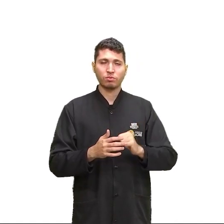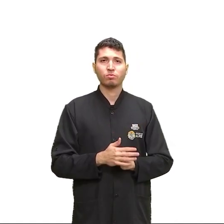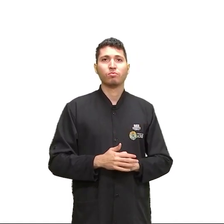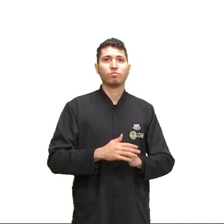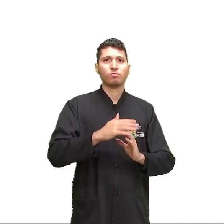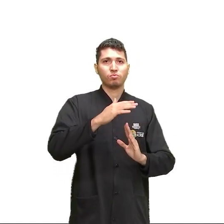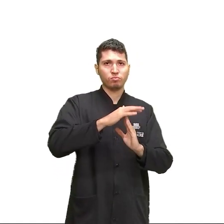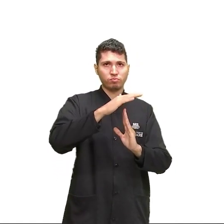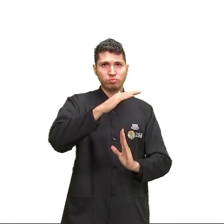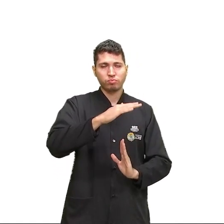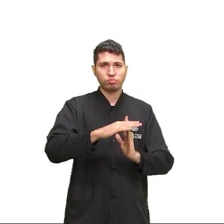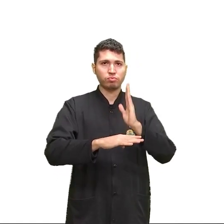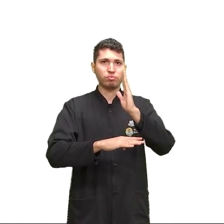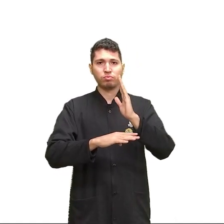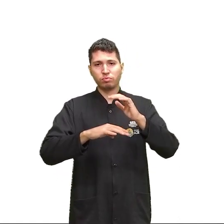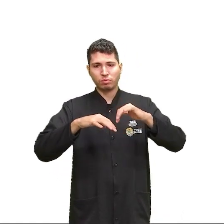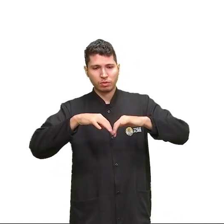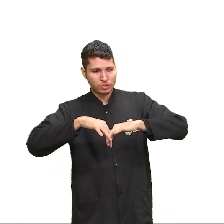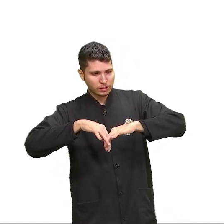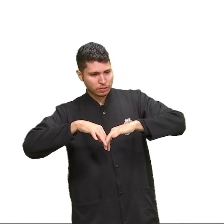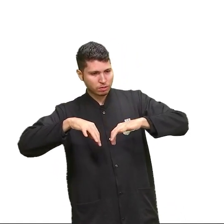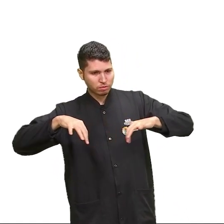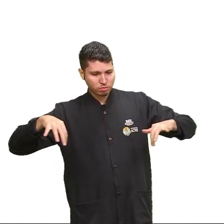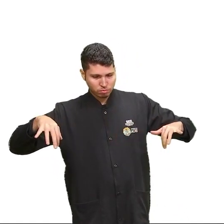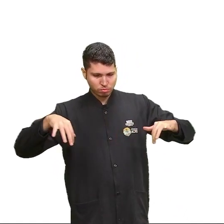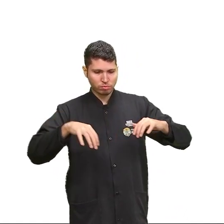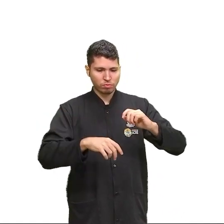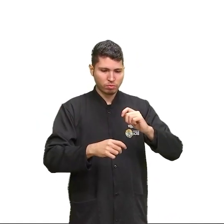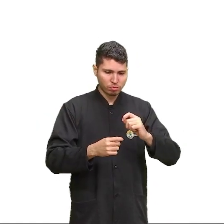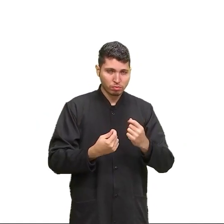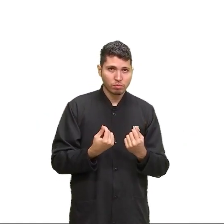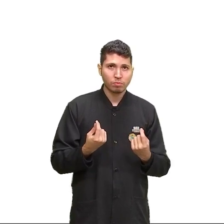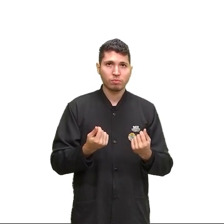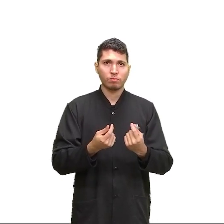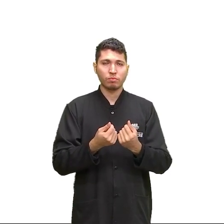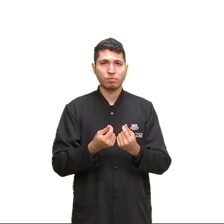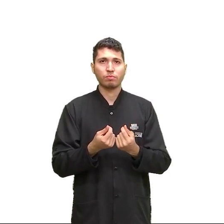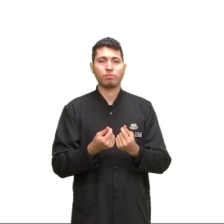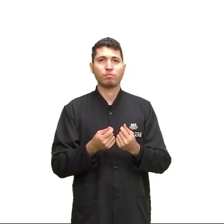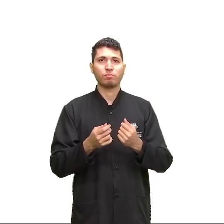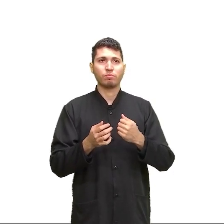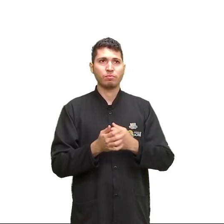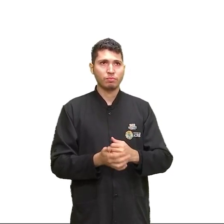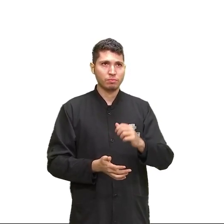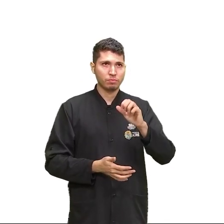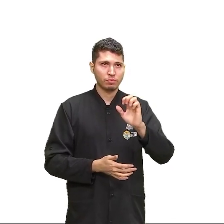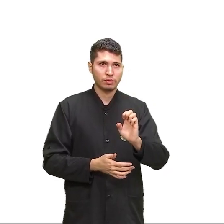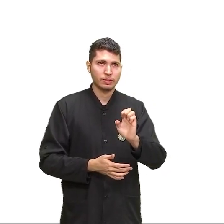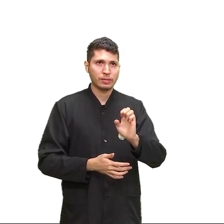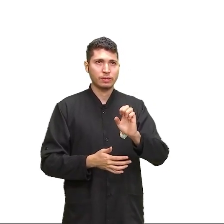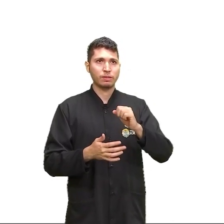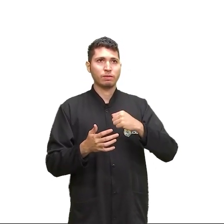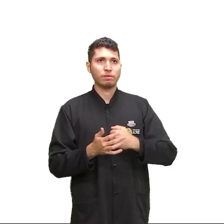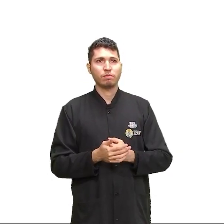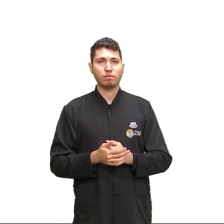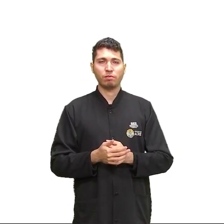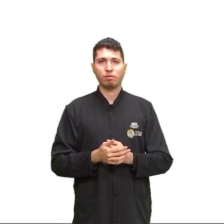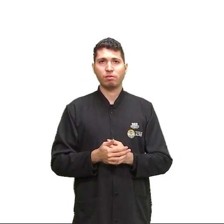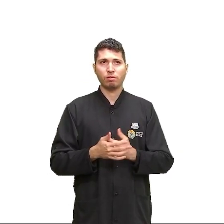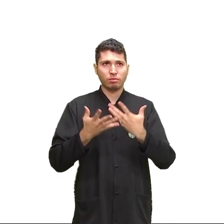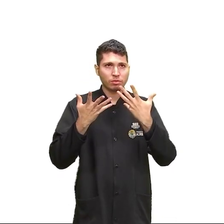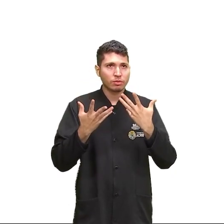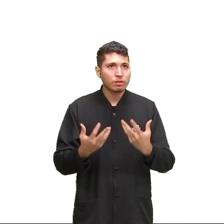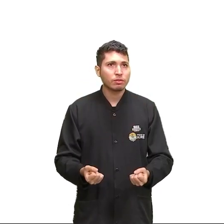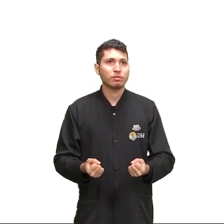das exclusões econômicas. Jamais. E é ressignificação das heranças religiosas. Em nenhum momento o texto